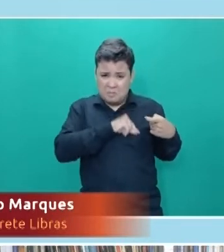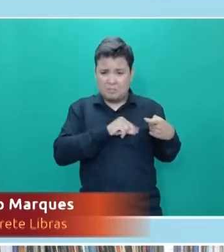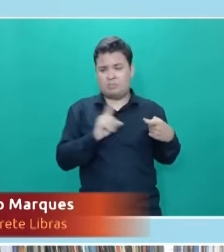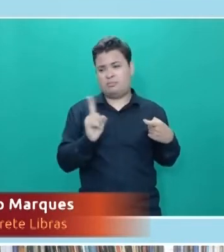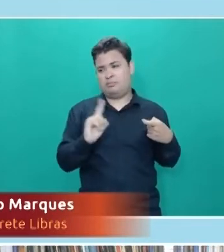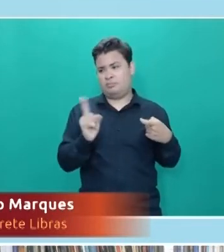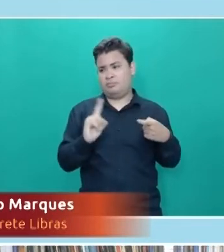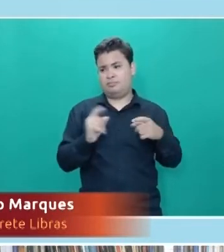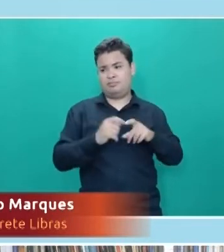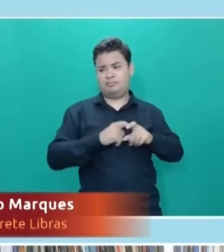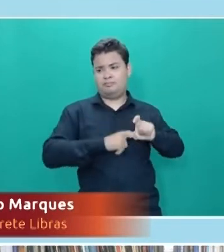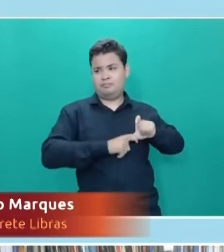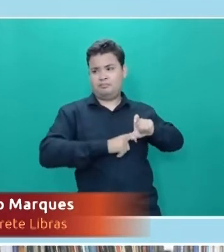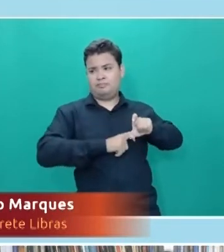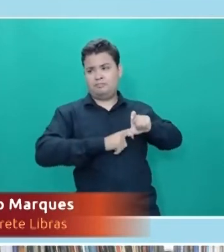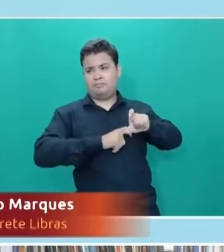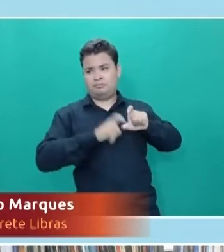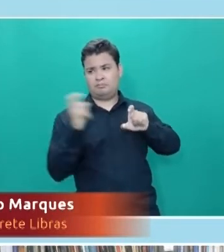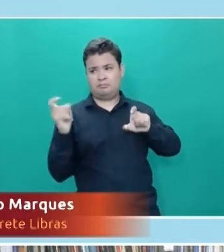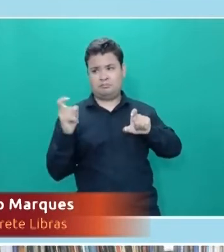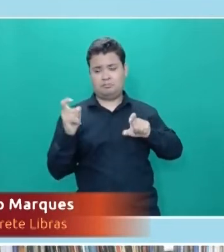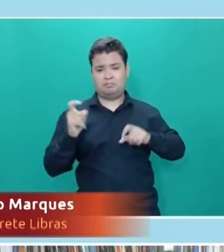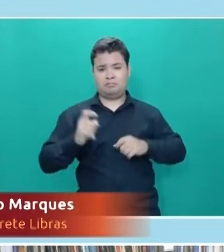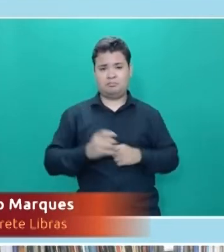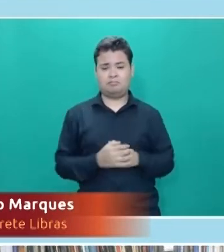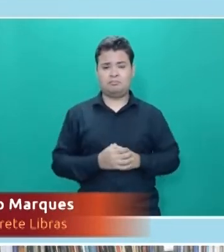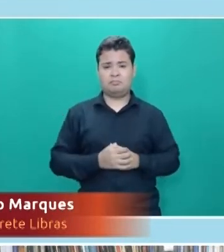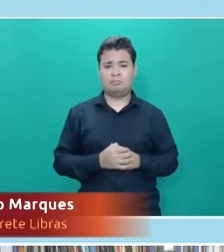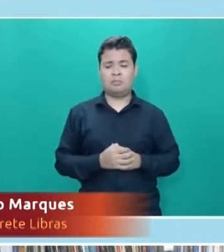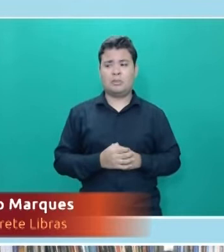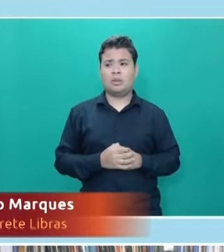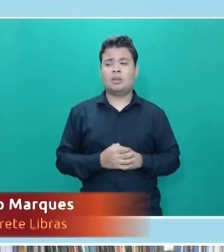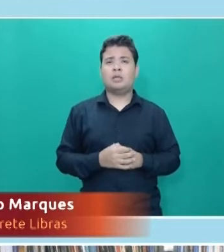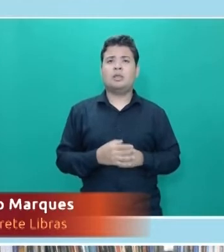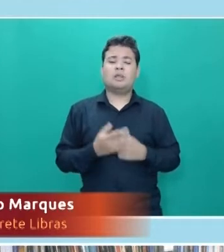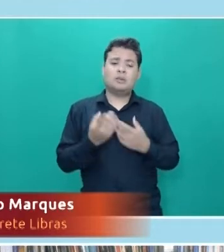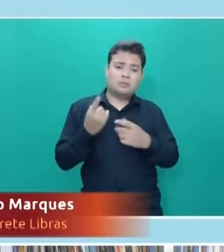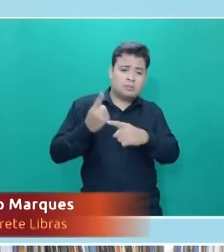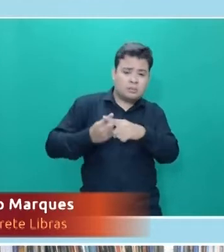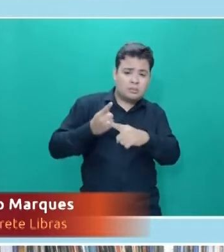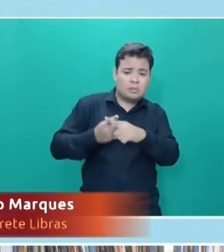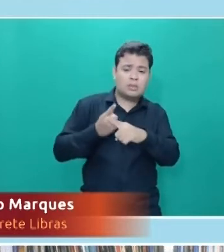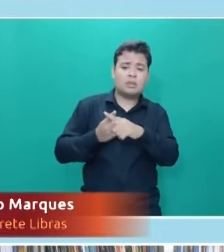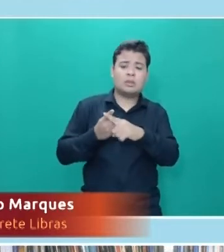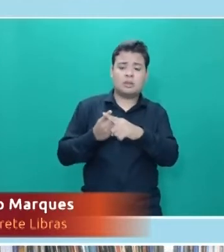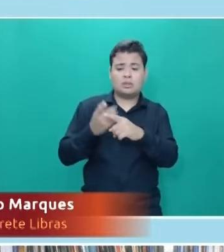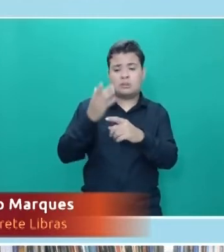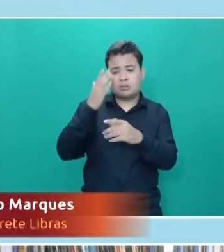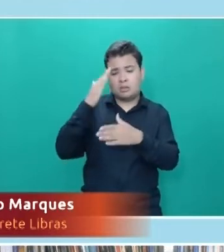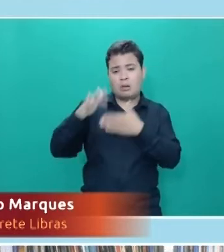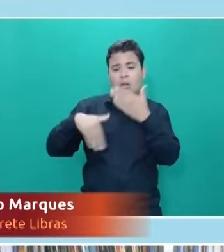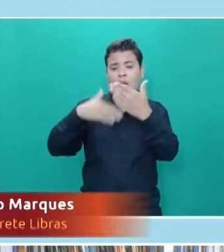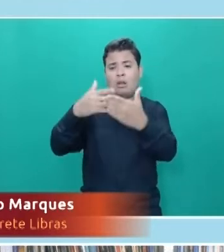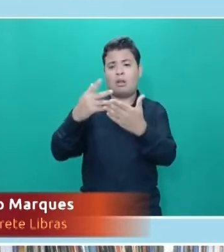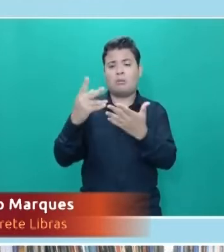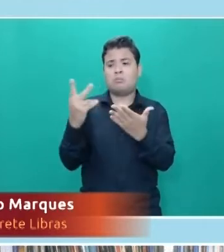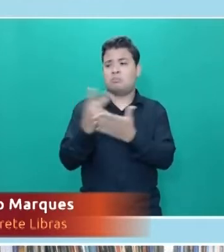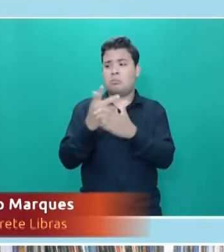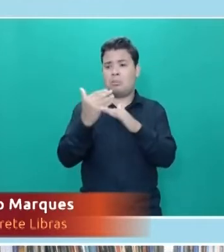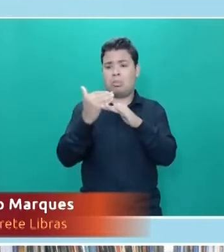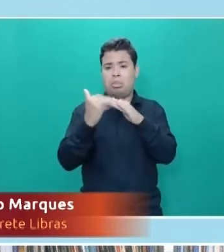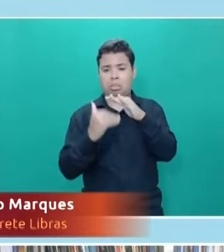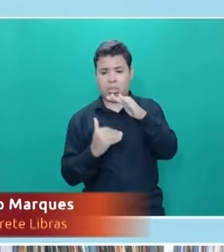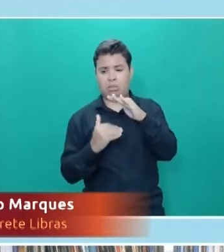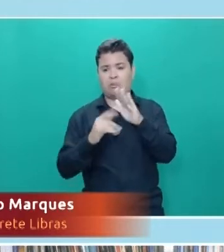presente com base em lei, inclusive, para que houvesse com o tempo, uma defasagem. Na prática, é isso que vai acontecer.